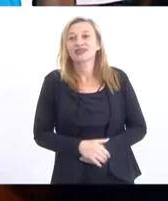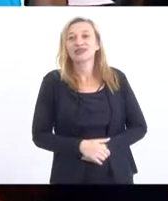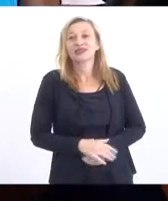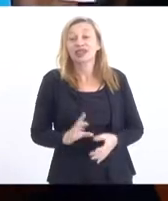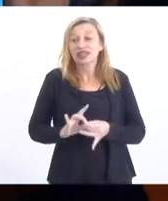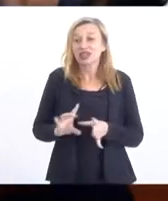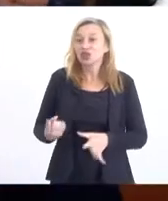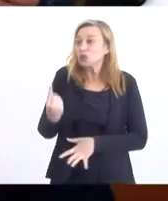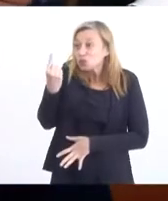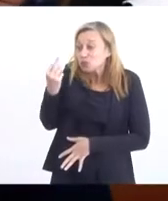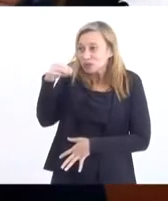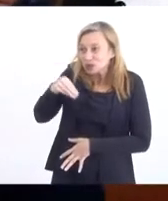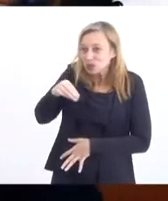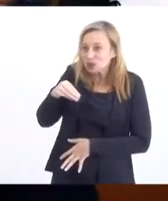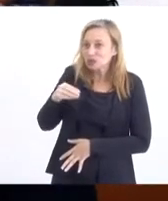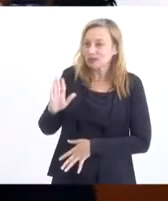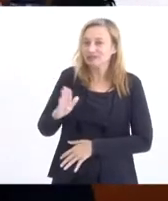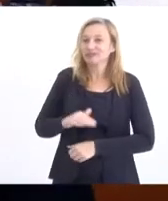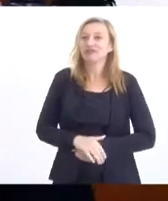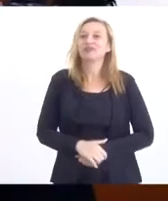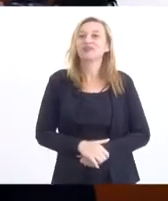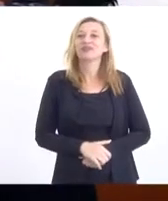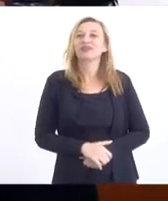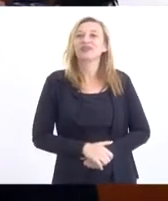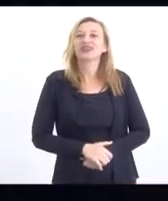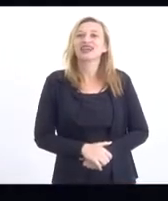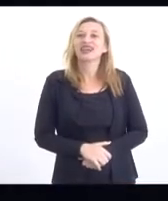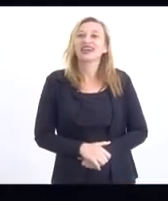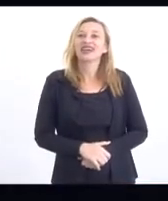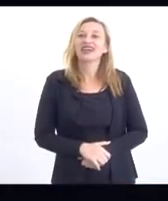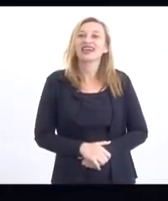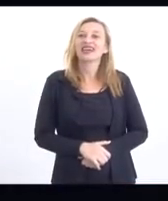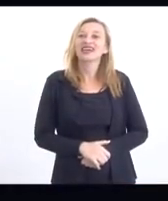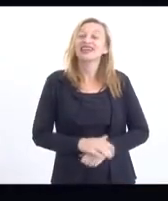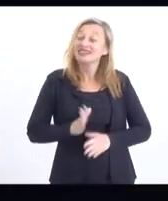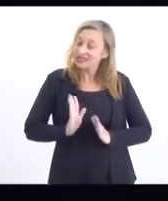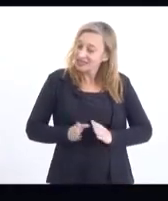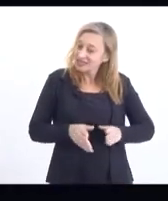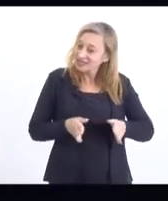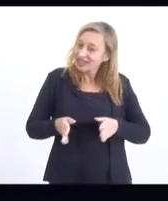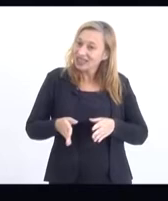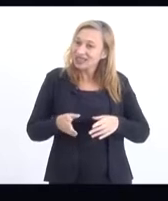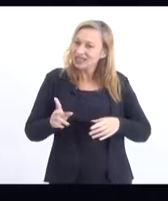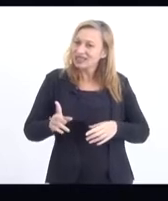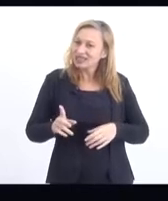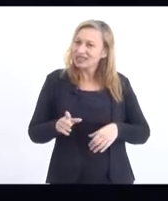Deixa pelo menos um minuto para me cantar. E nessa caminhada eu entendo,